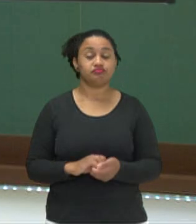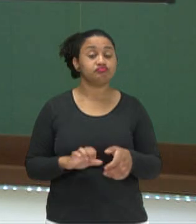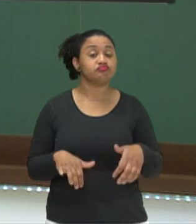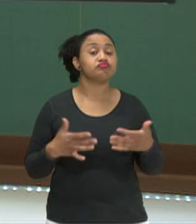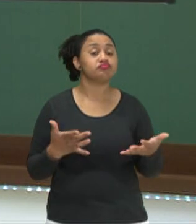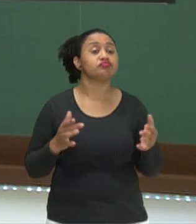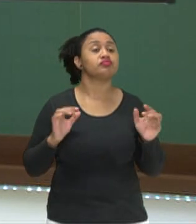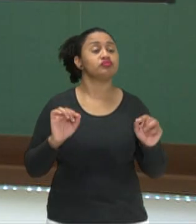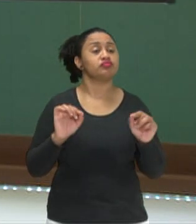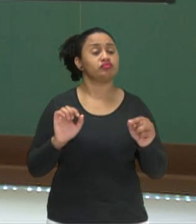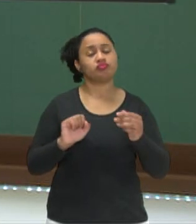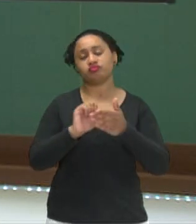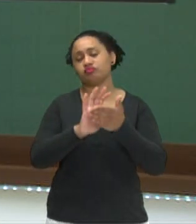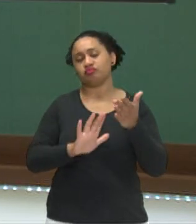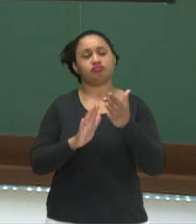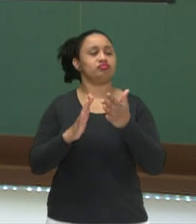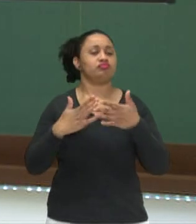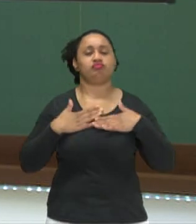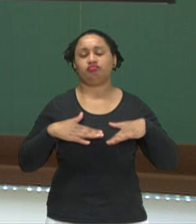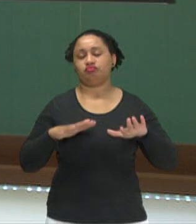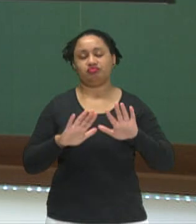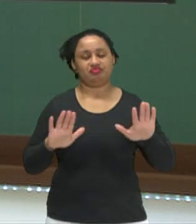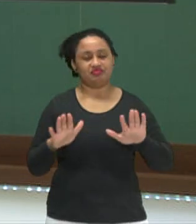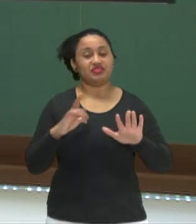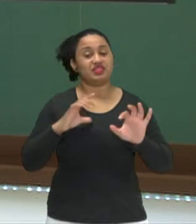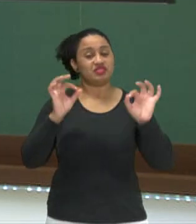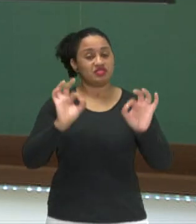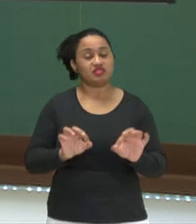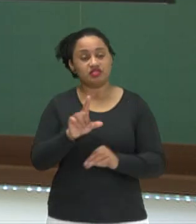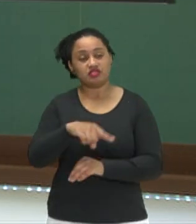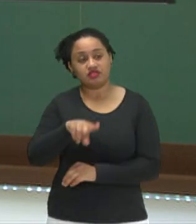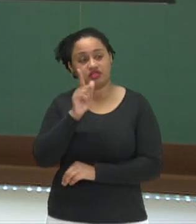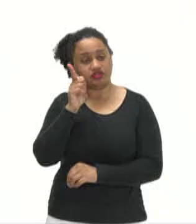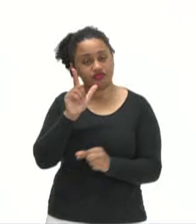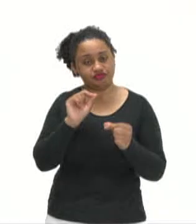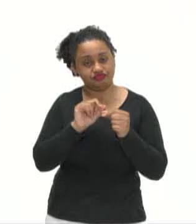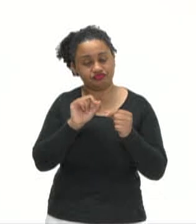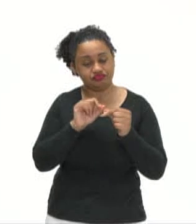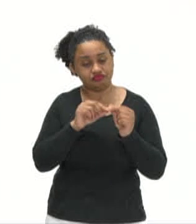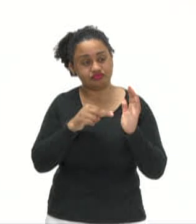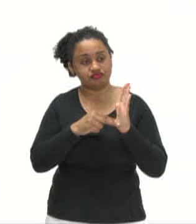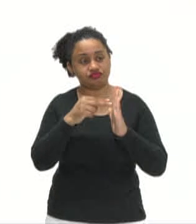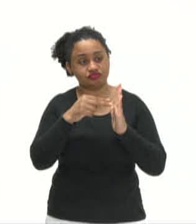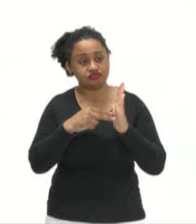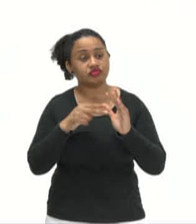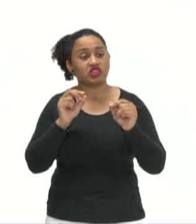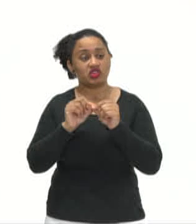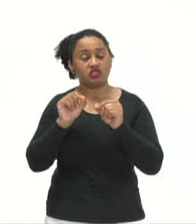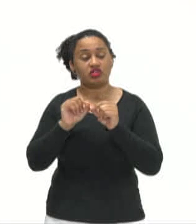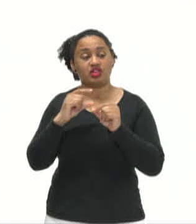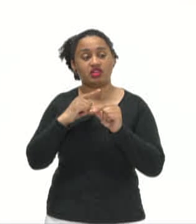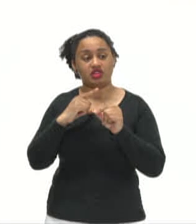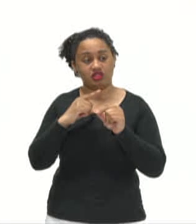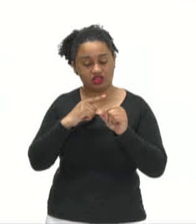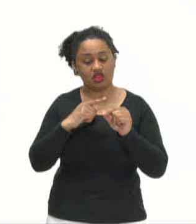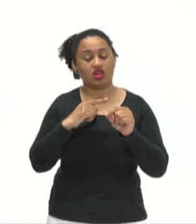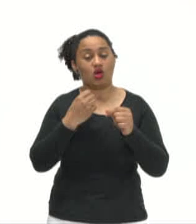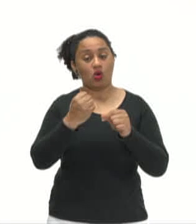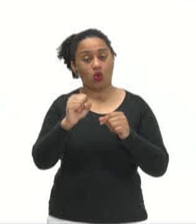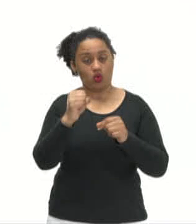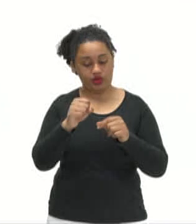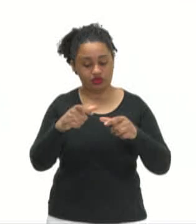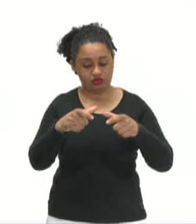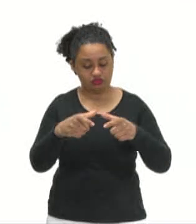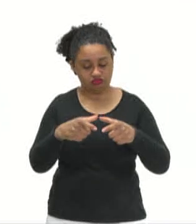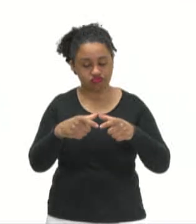Pessoal, então esse exercício é tranquilo, tenho certeza que vocês conseguiram fazer. O prisma que ela montou tem um polígono de 8 lados,